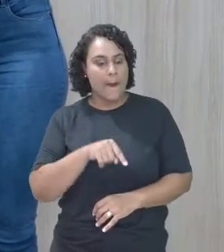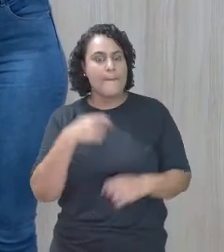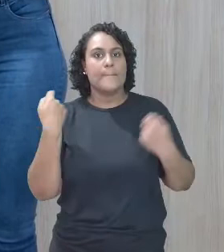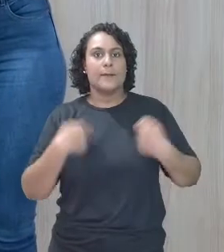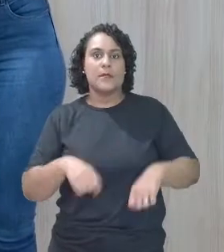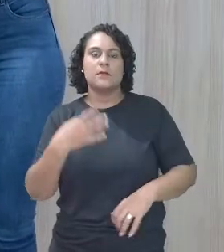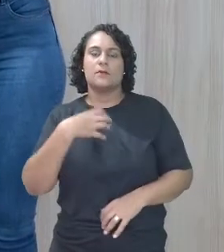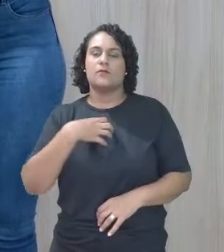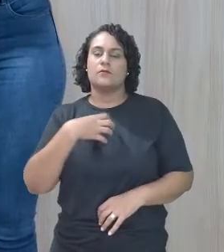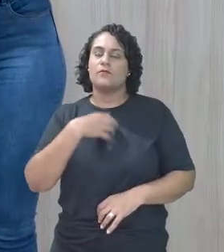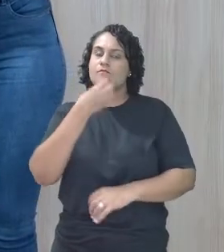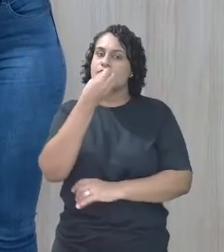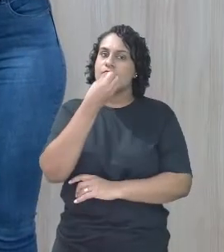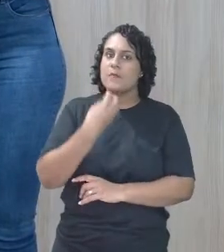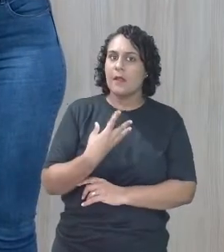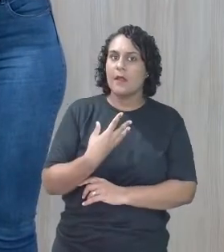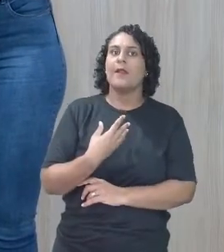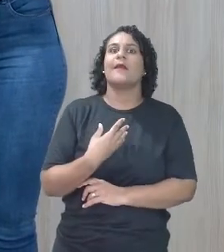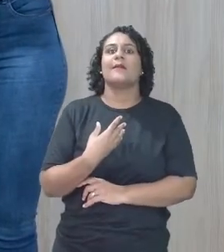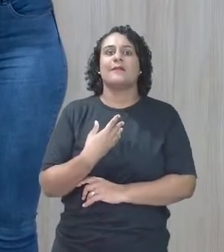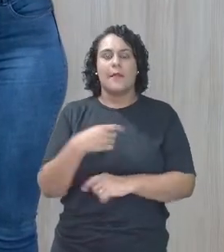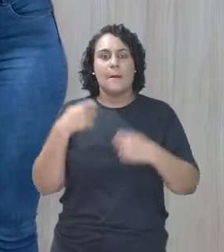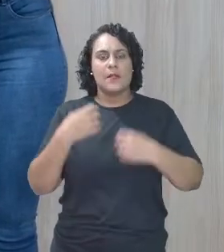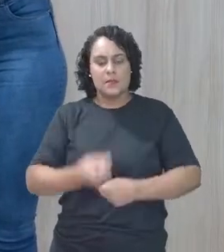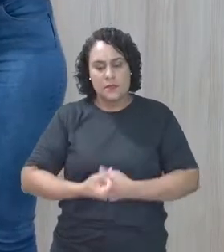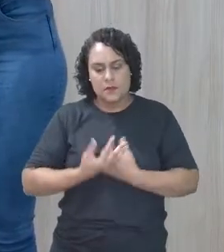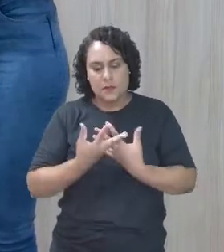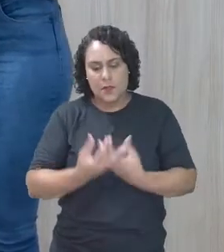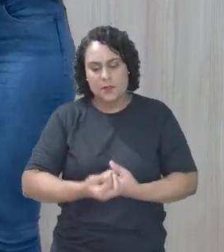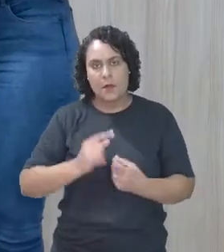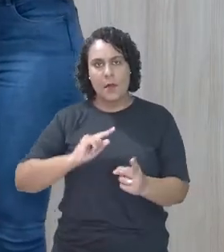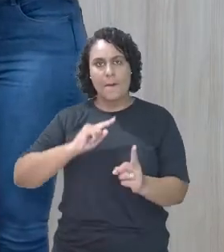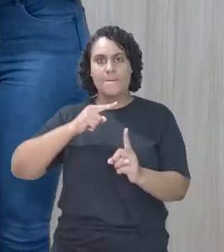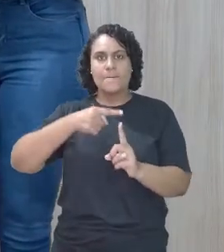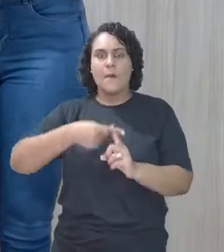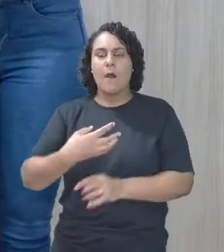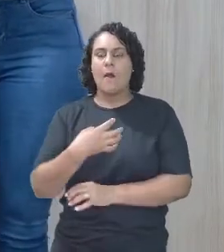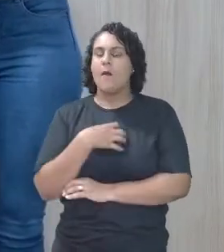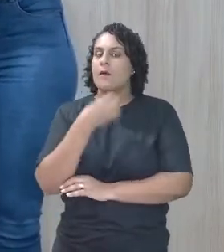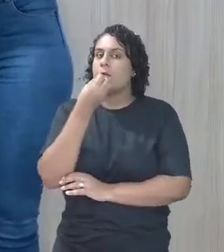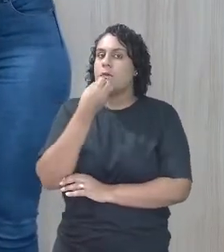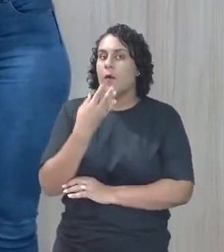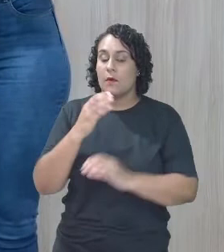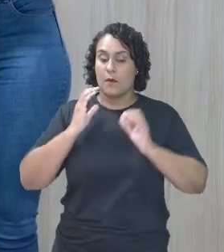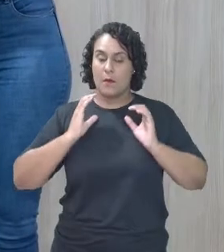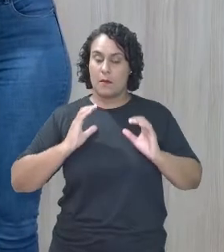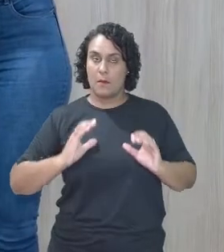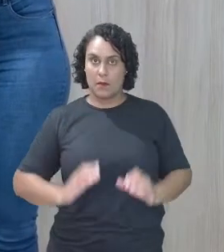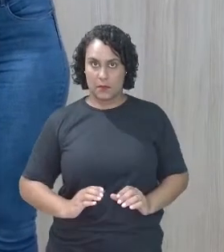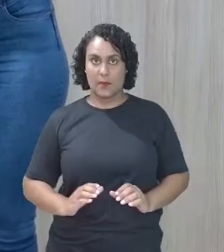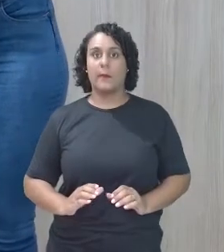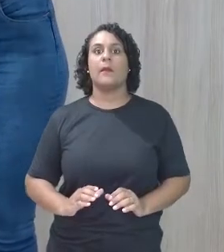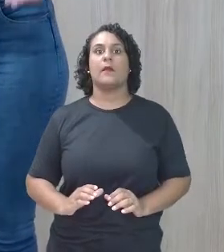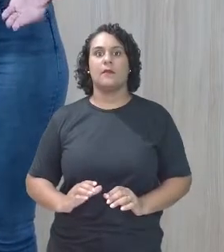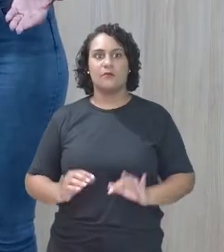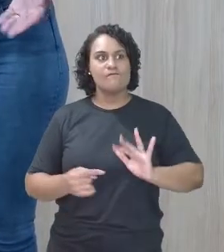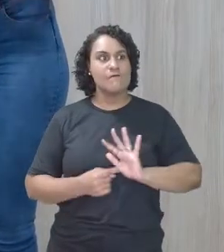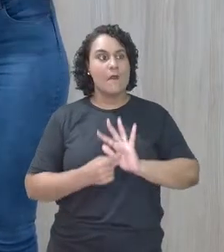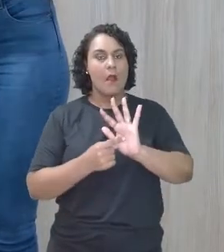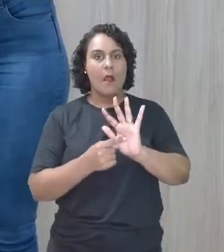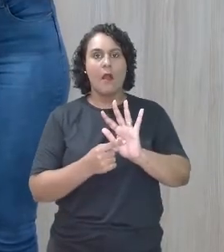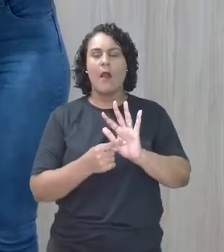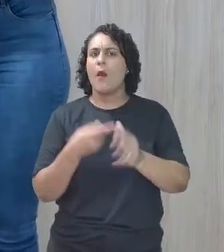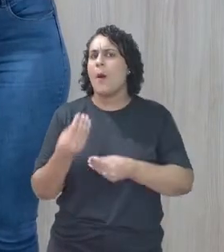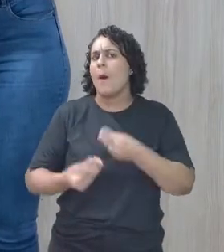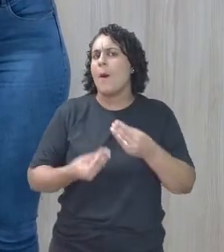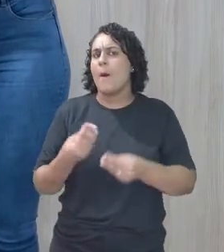precisam estar expressando afetos positivos, sensações boas, né? Então, o comportamento ele vai ficar evidente